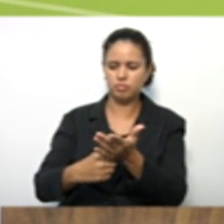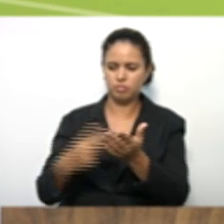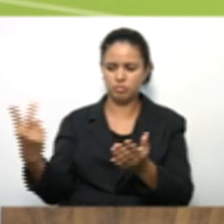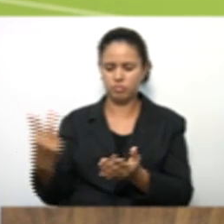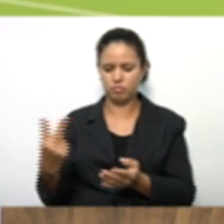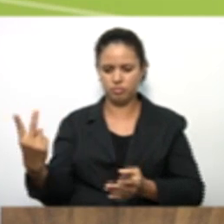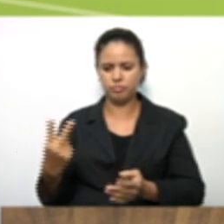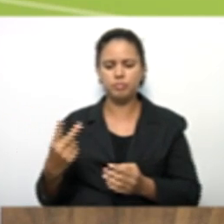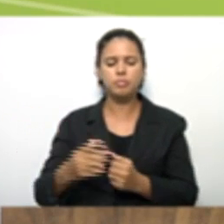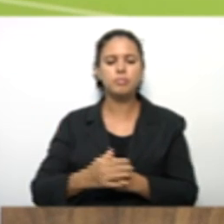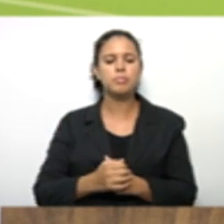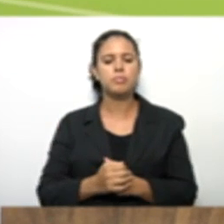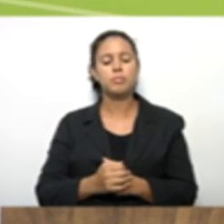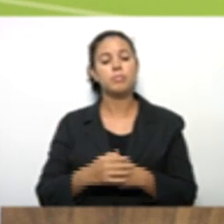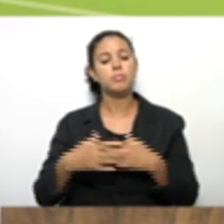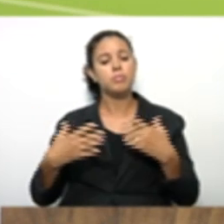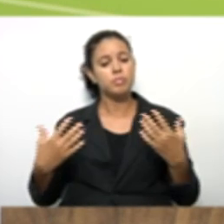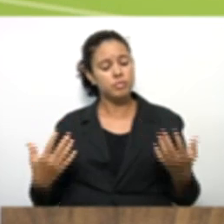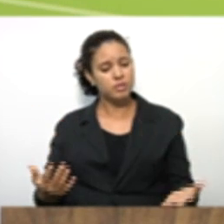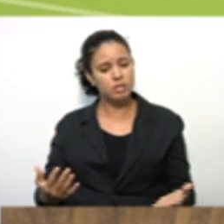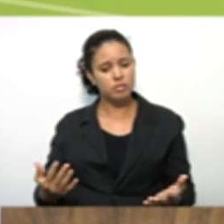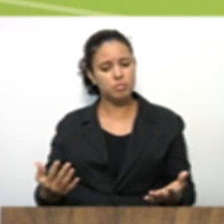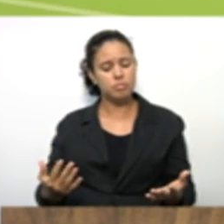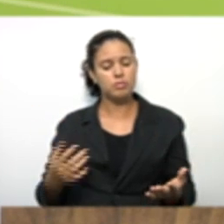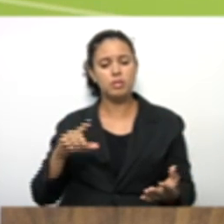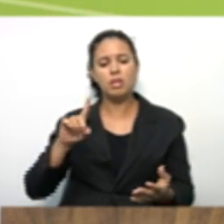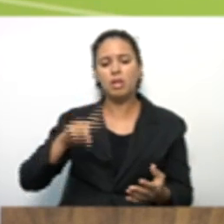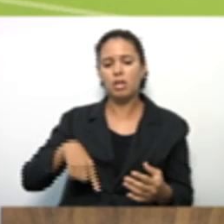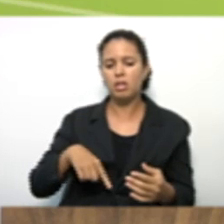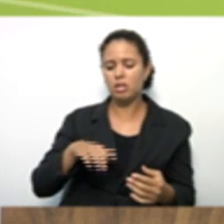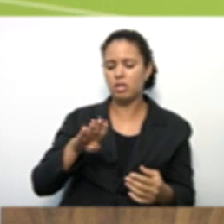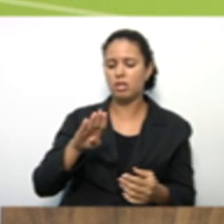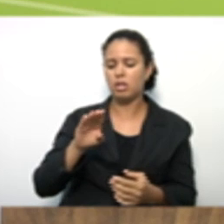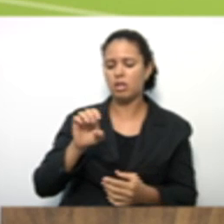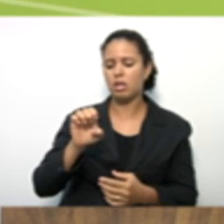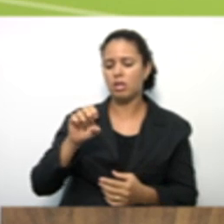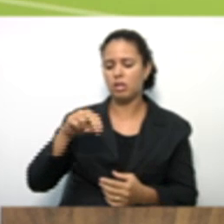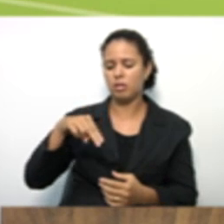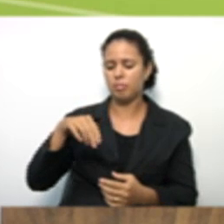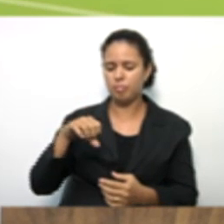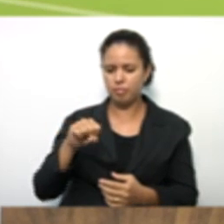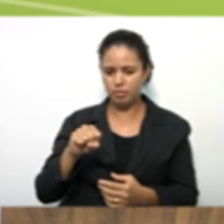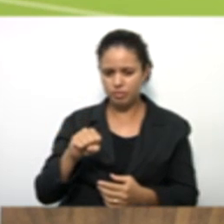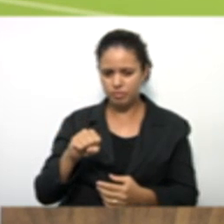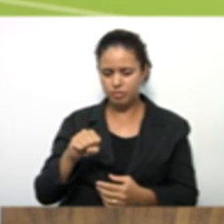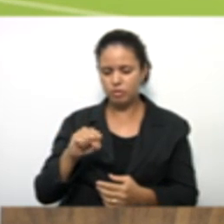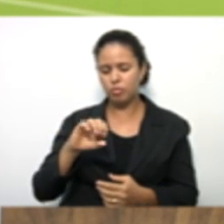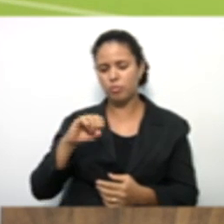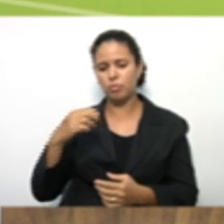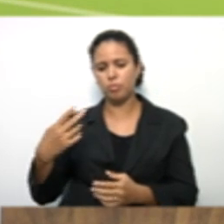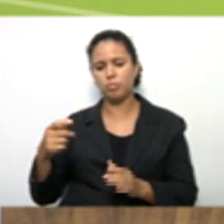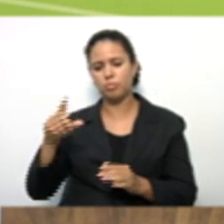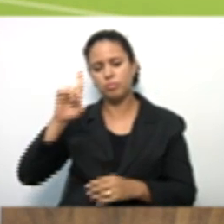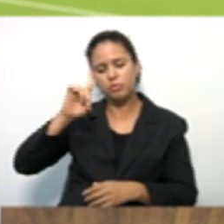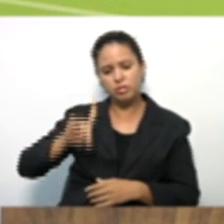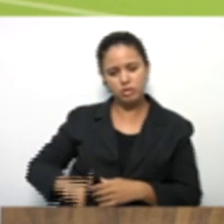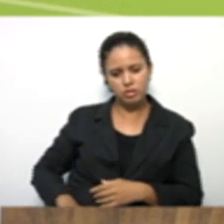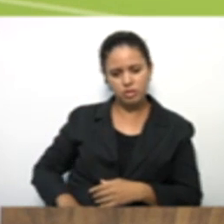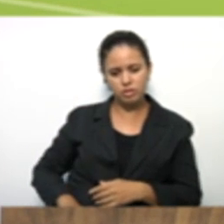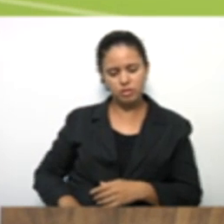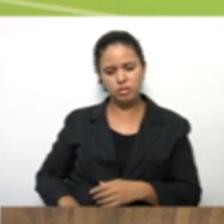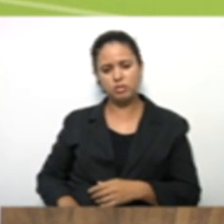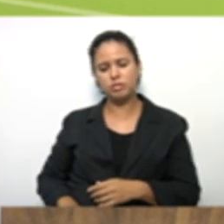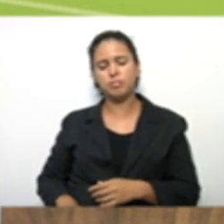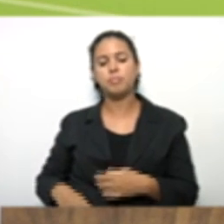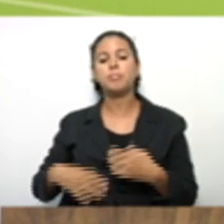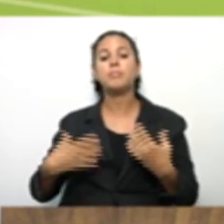isso é o quê? Isso é um bem ou um direito? Se ele ainda não recebeu, né? Existe a previsão de receber, então isso é um